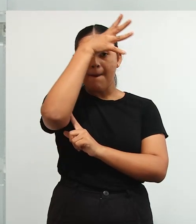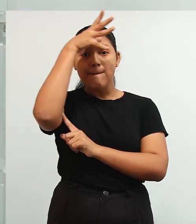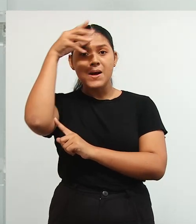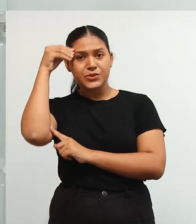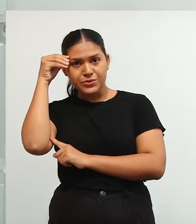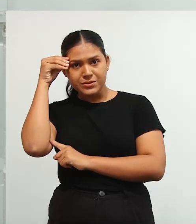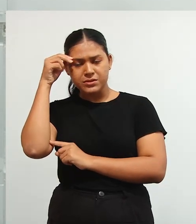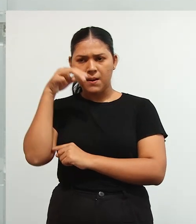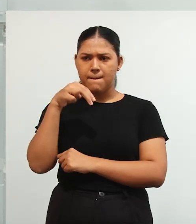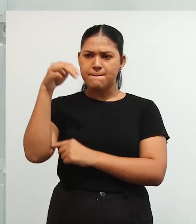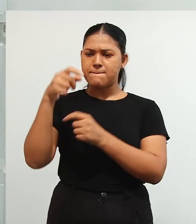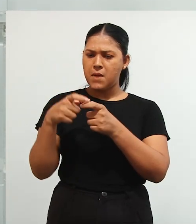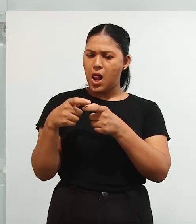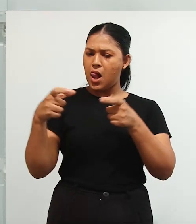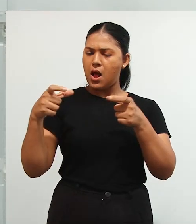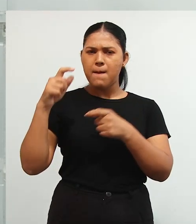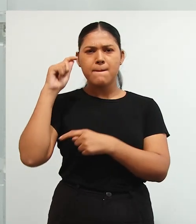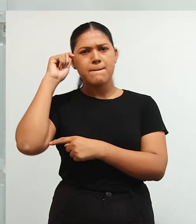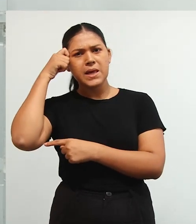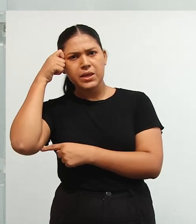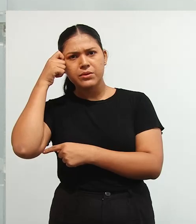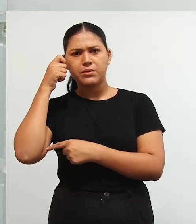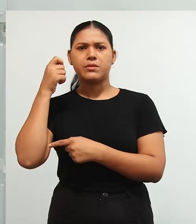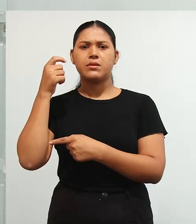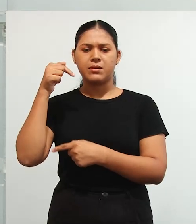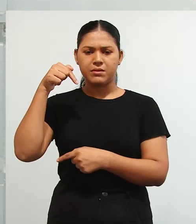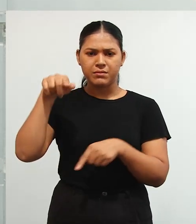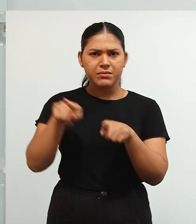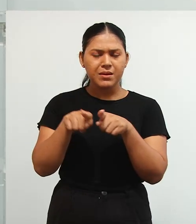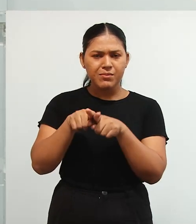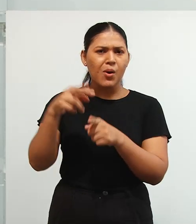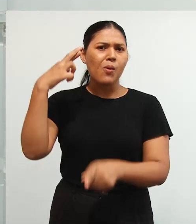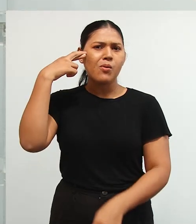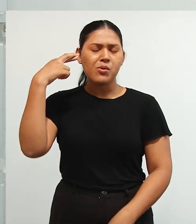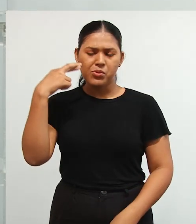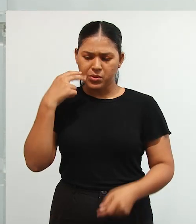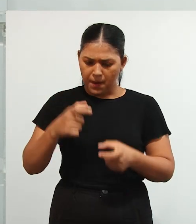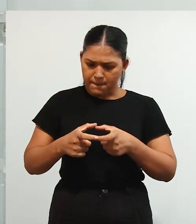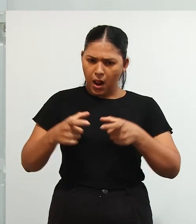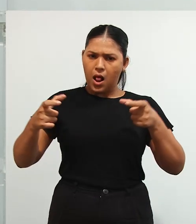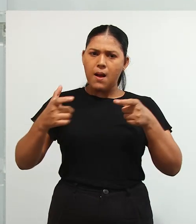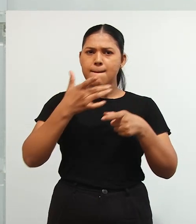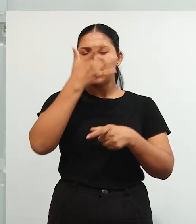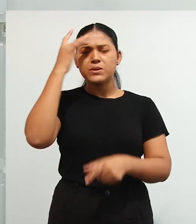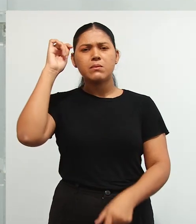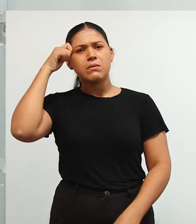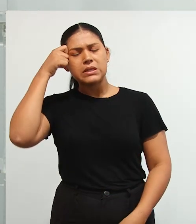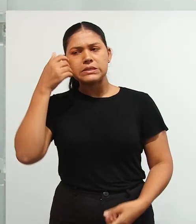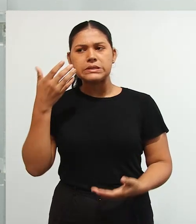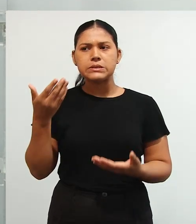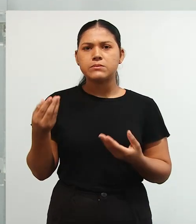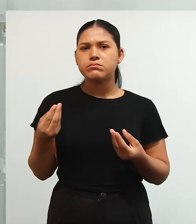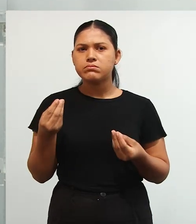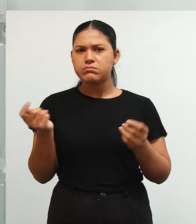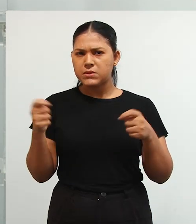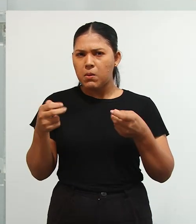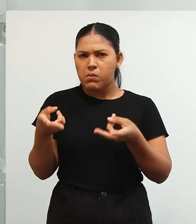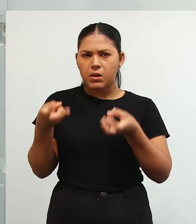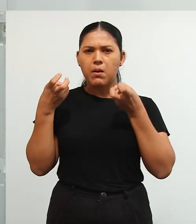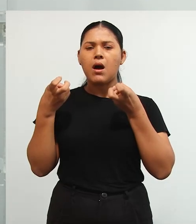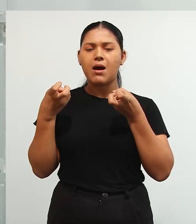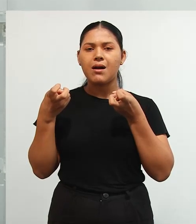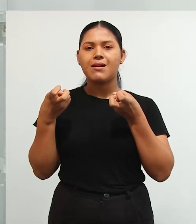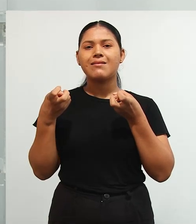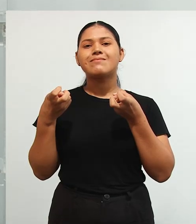primeiro na Amazônia Legal, depois na região norte, depois em Rondônia, a forte presença negra, ela